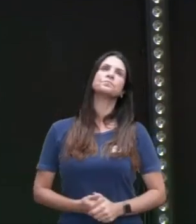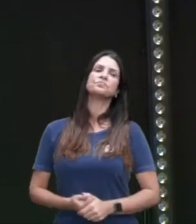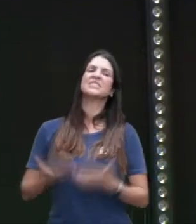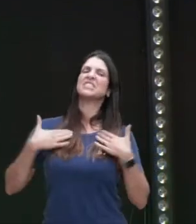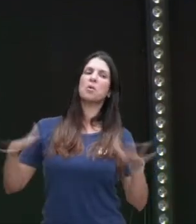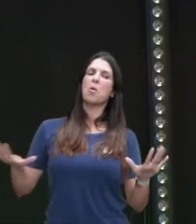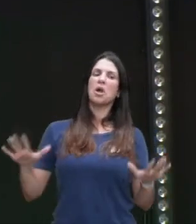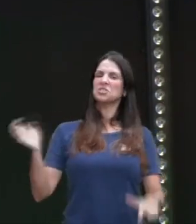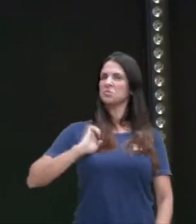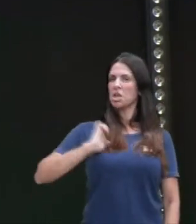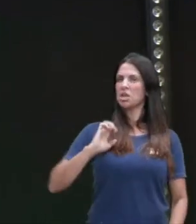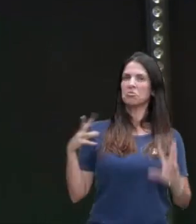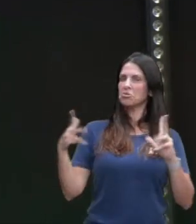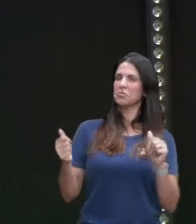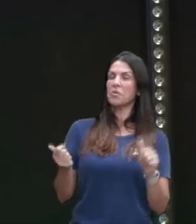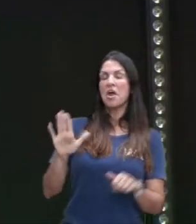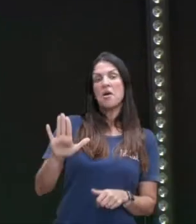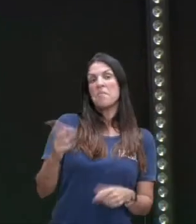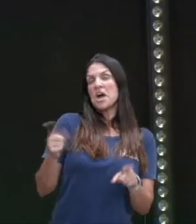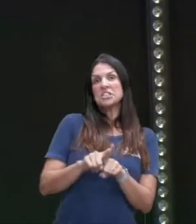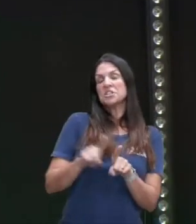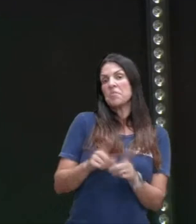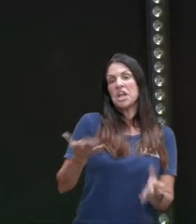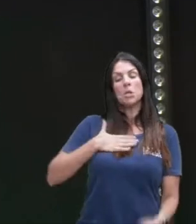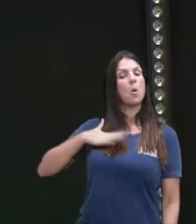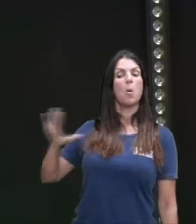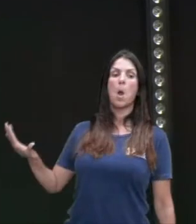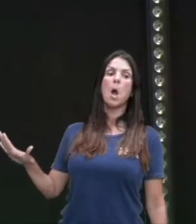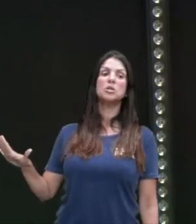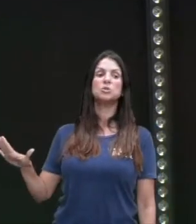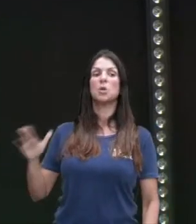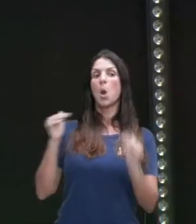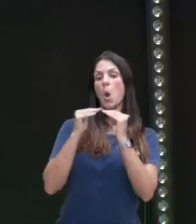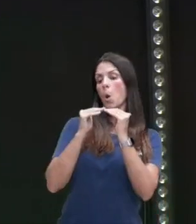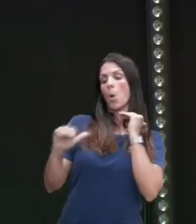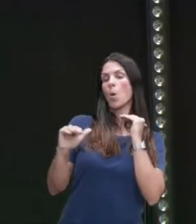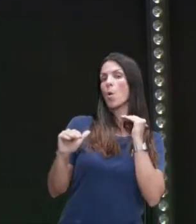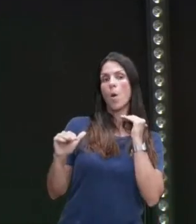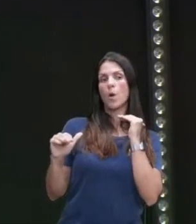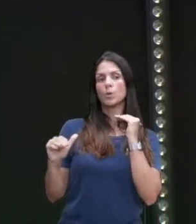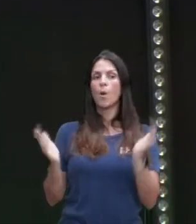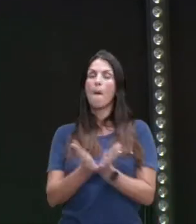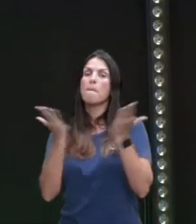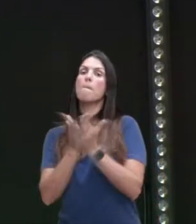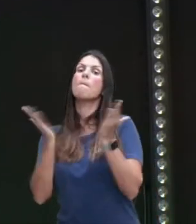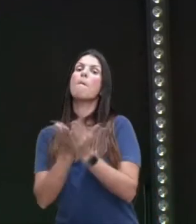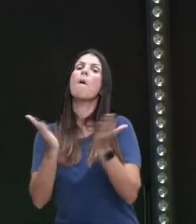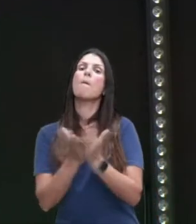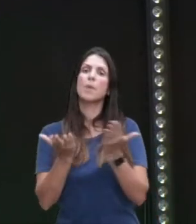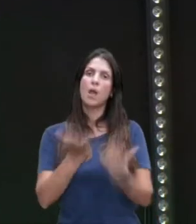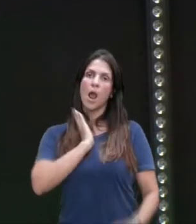é mas eu também não sou fã da Teologia da pobreza dizendo importante o seu coração fique duro